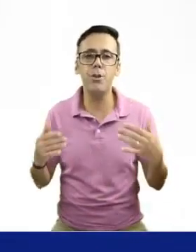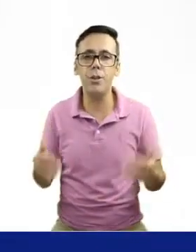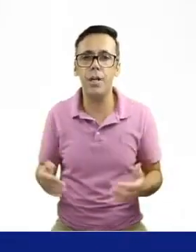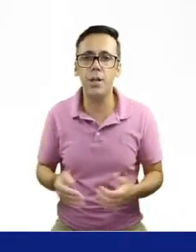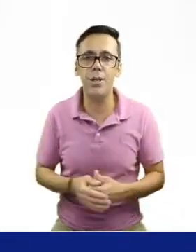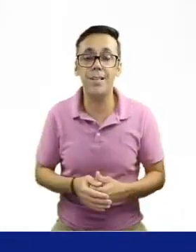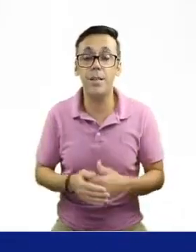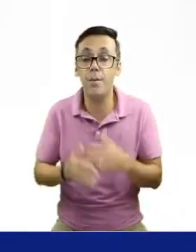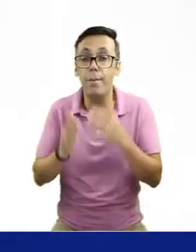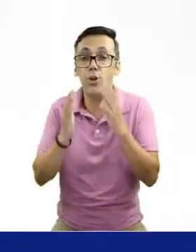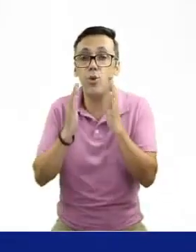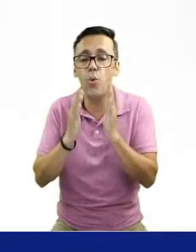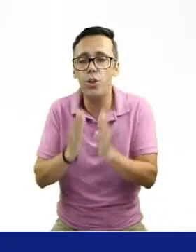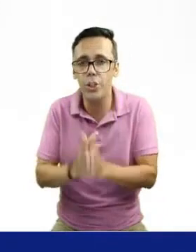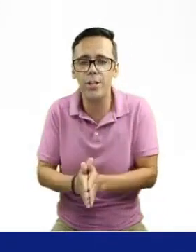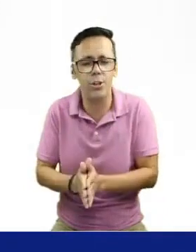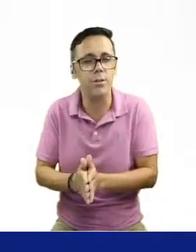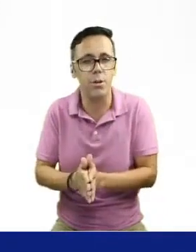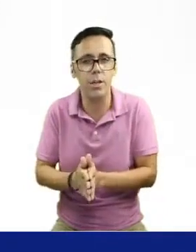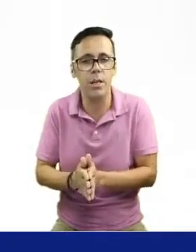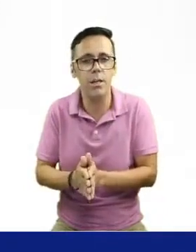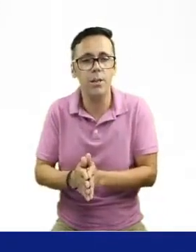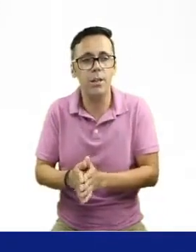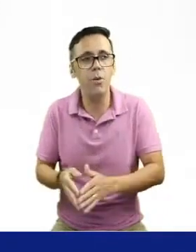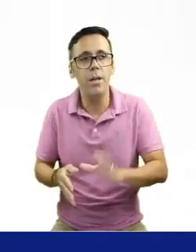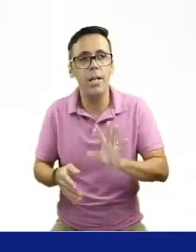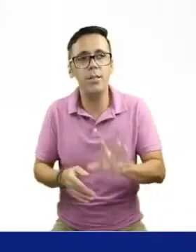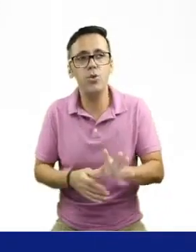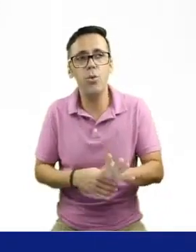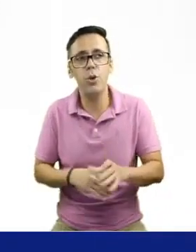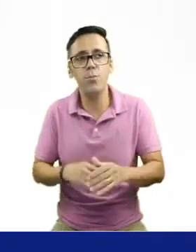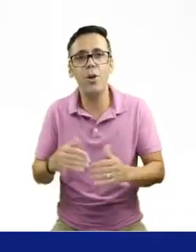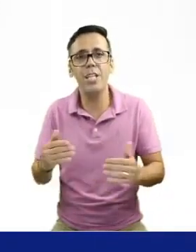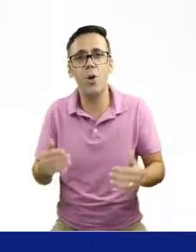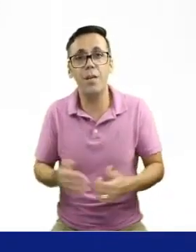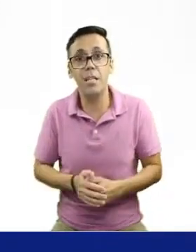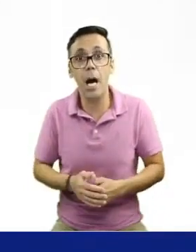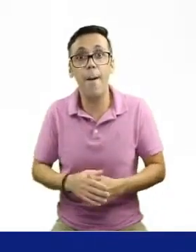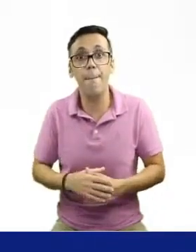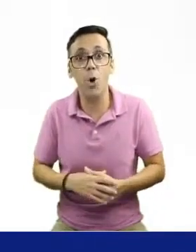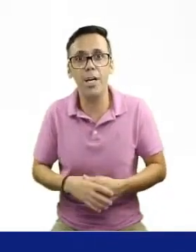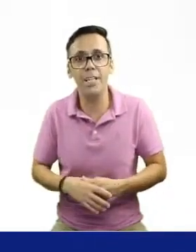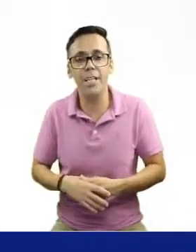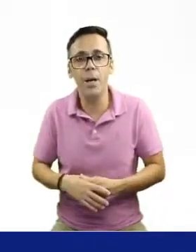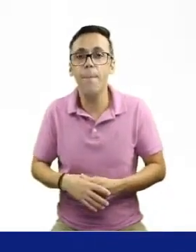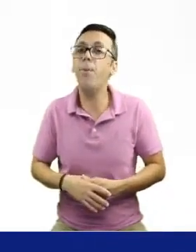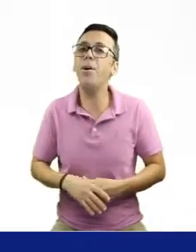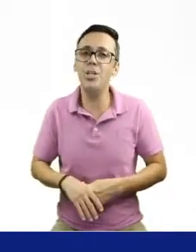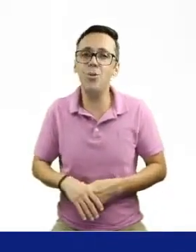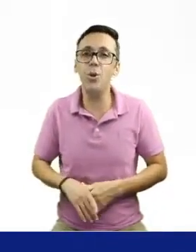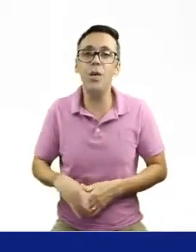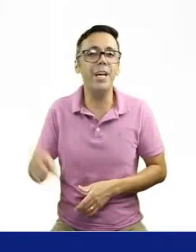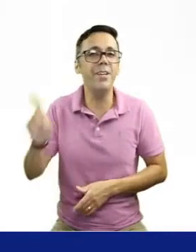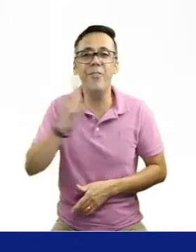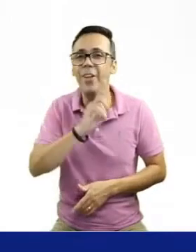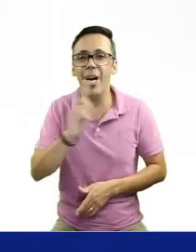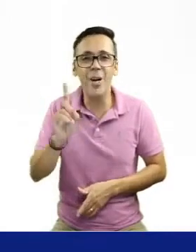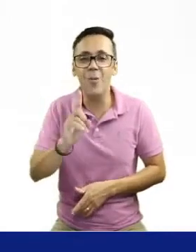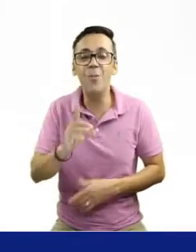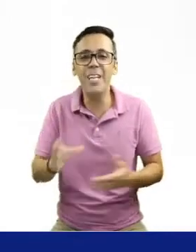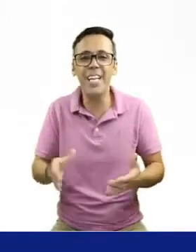extremamente grande ela extremamente urgente Ok então esses números podem aumentar podem podem